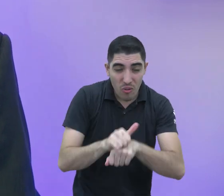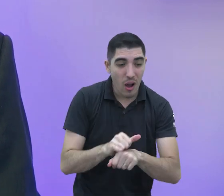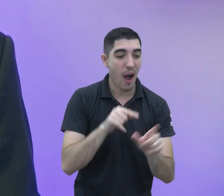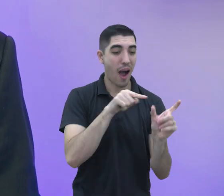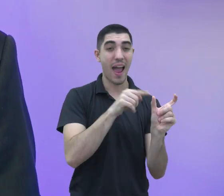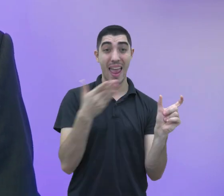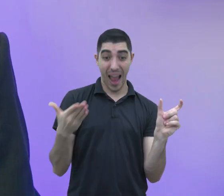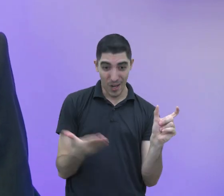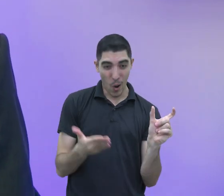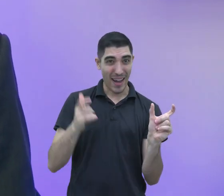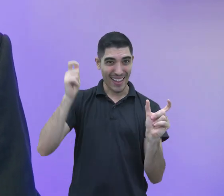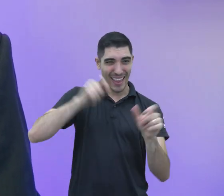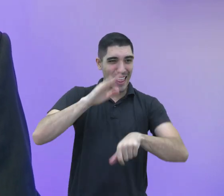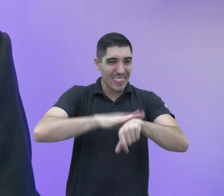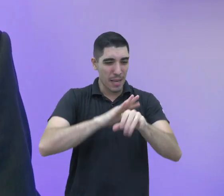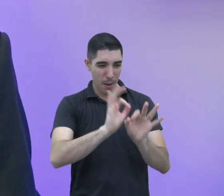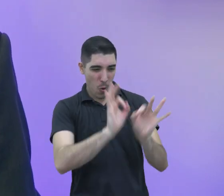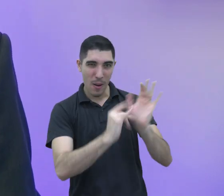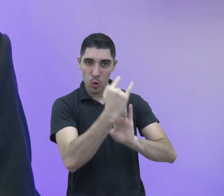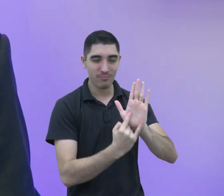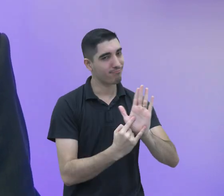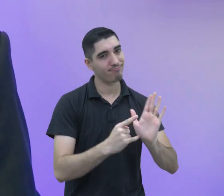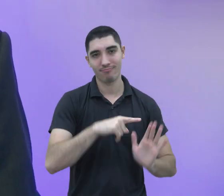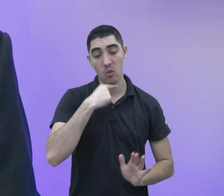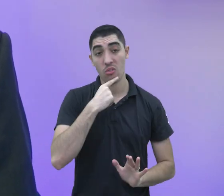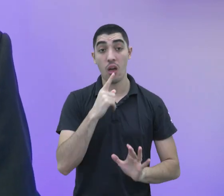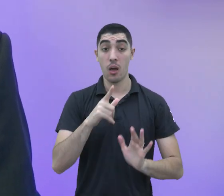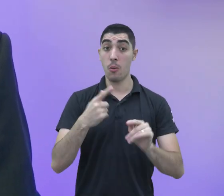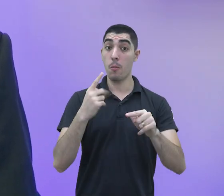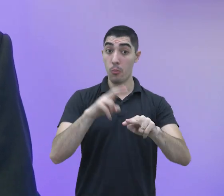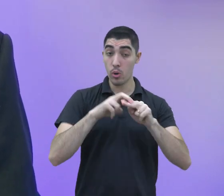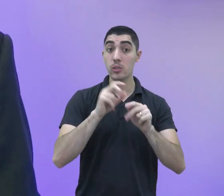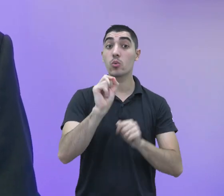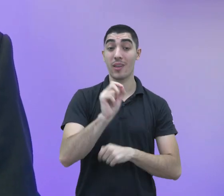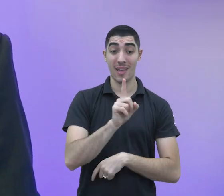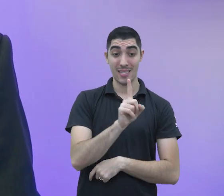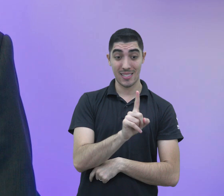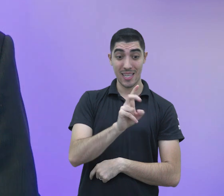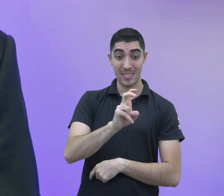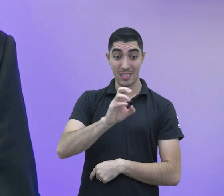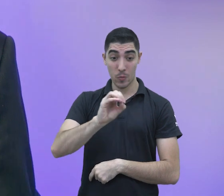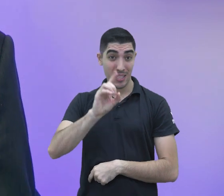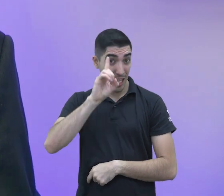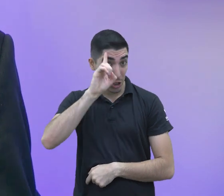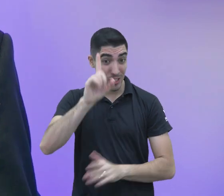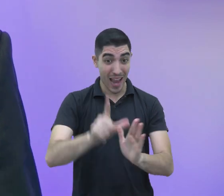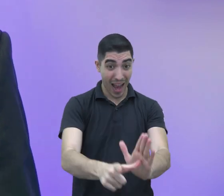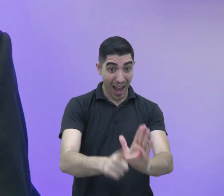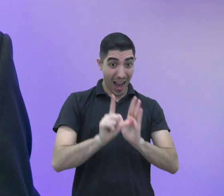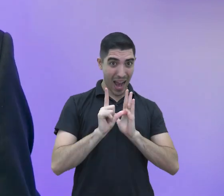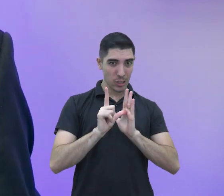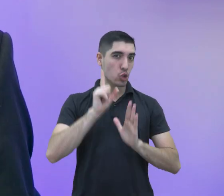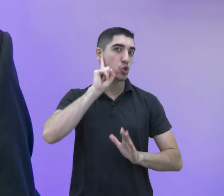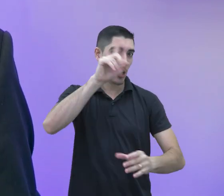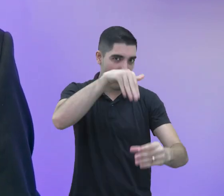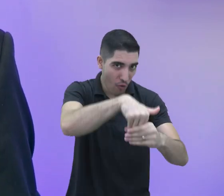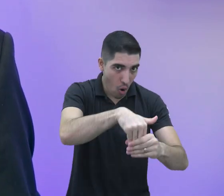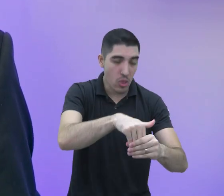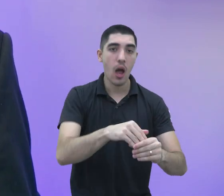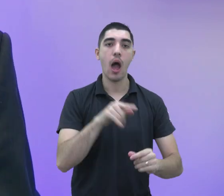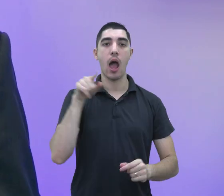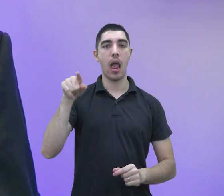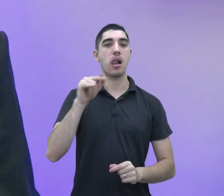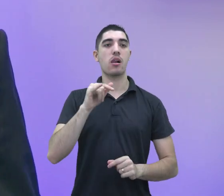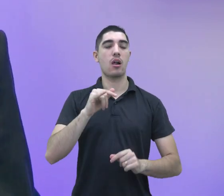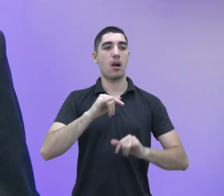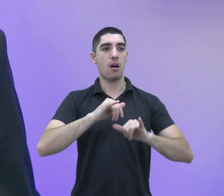mais regularizar, não dá mais tempo. A Justiça Eleitoral, há 150 dias antes da eleição, ela encerra qualquer